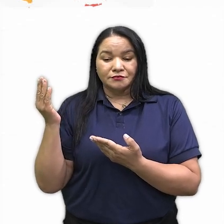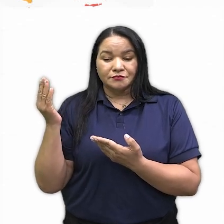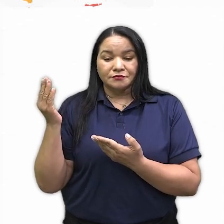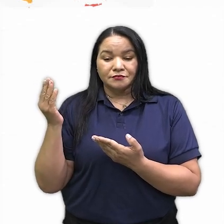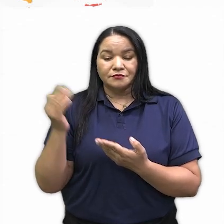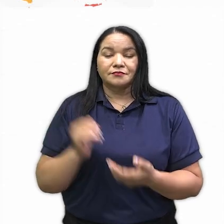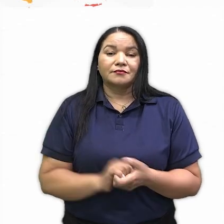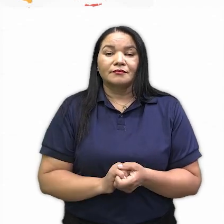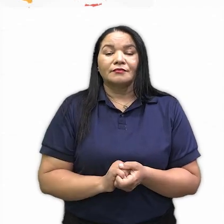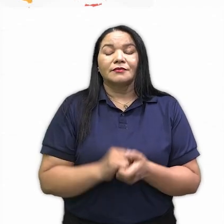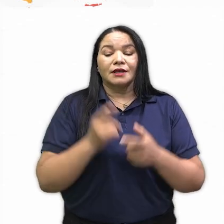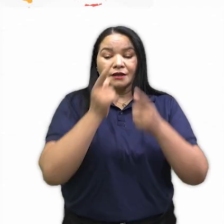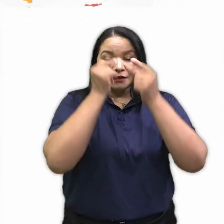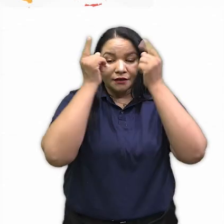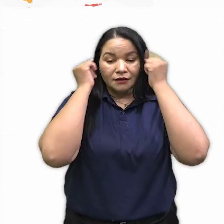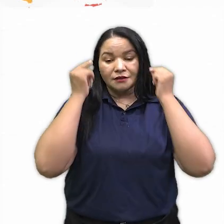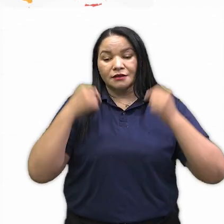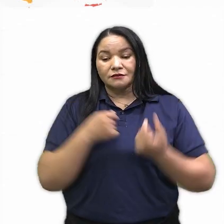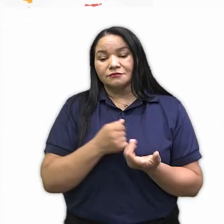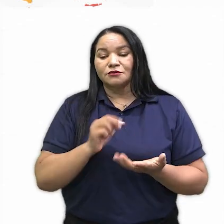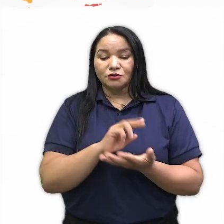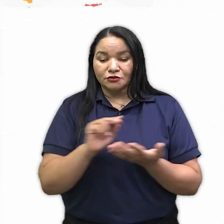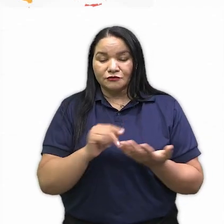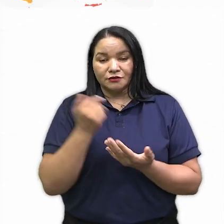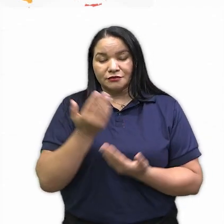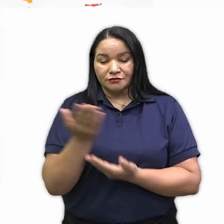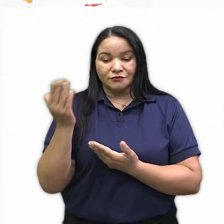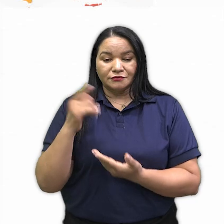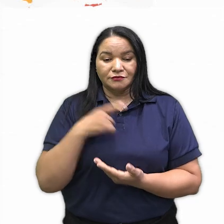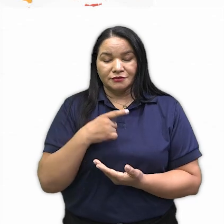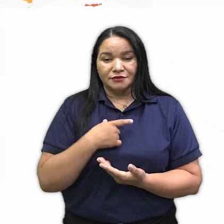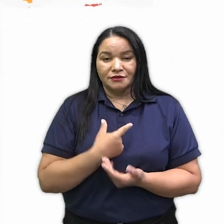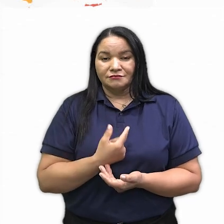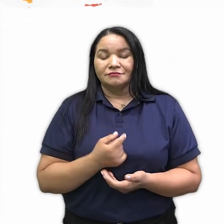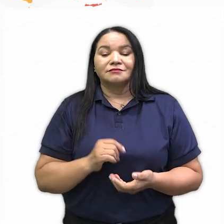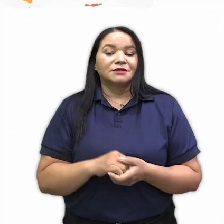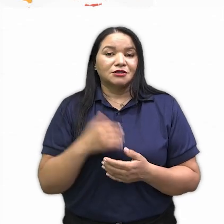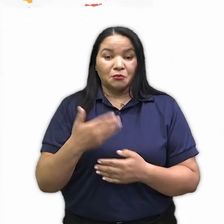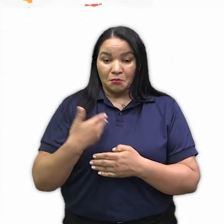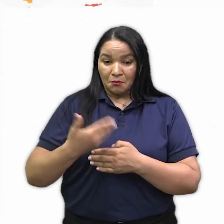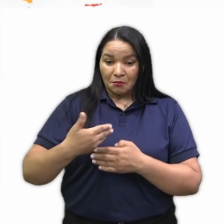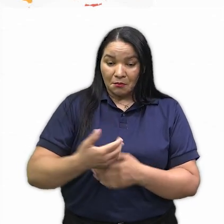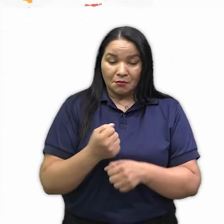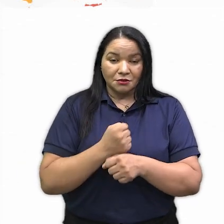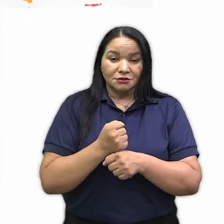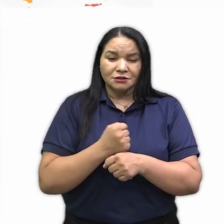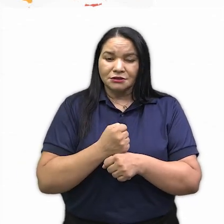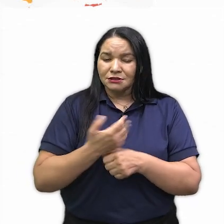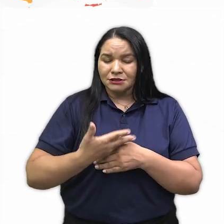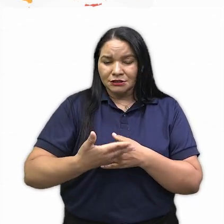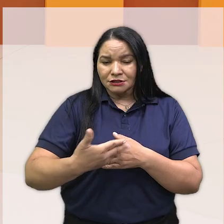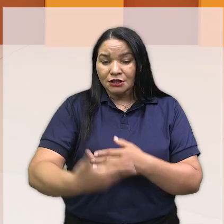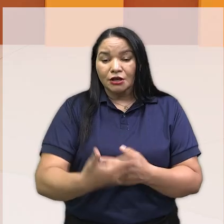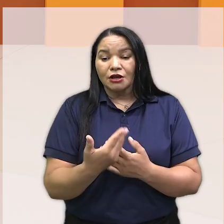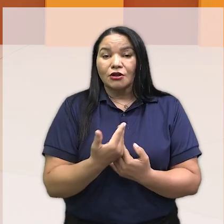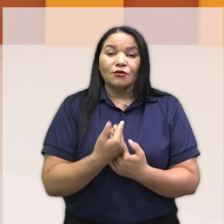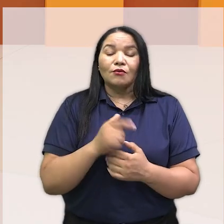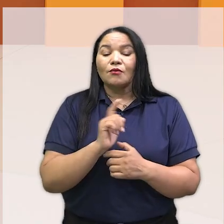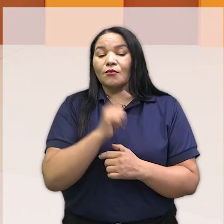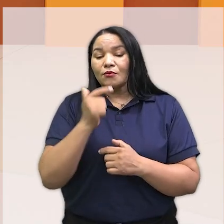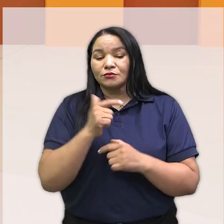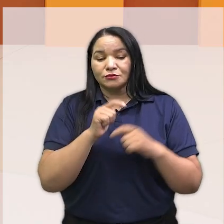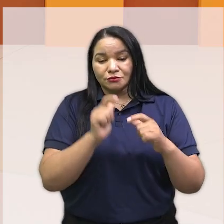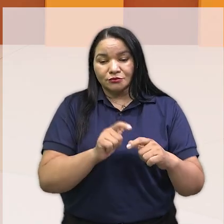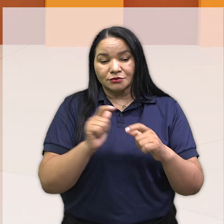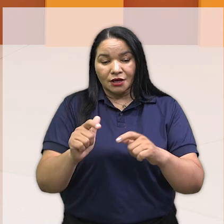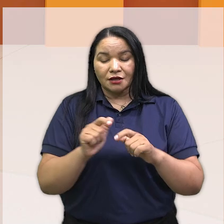povos fino-úgricos. Tá certo? Tudo isso que com o passar dos anos foi indo para outros